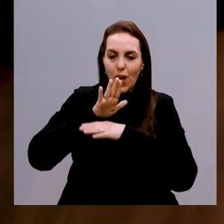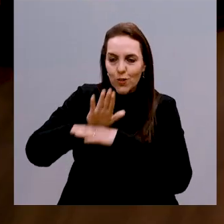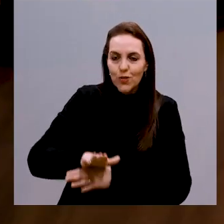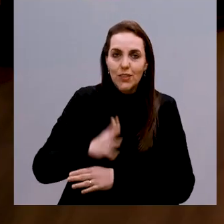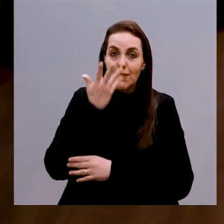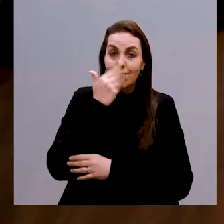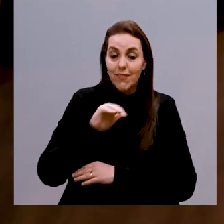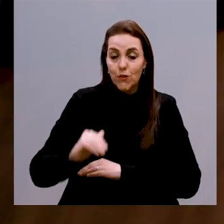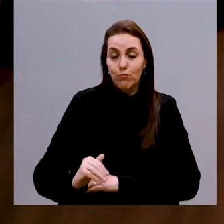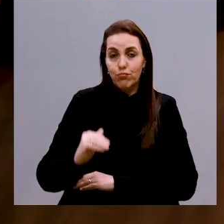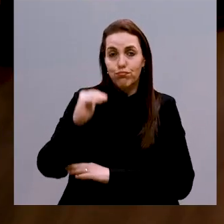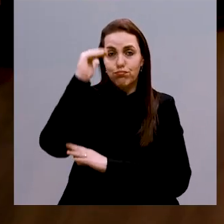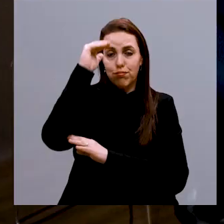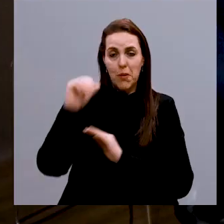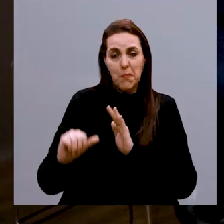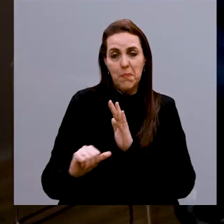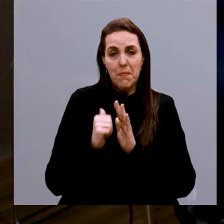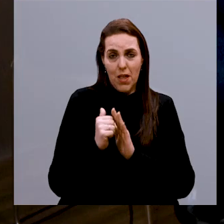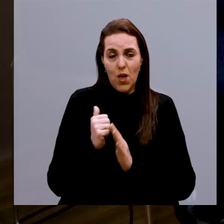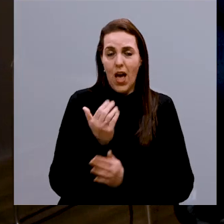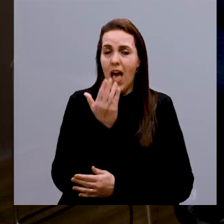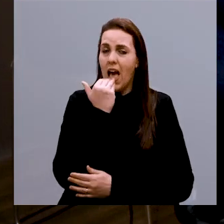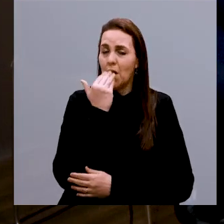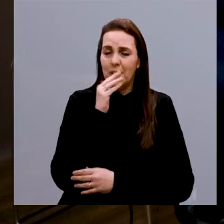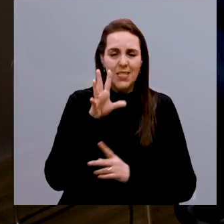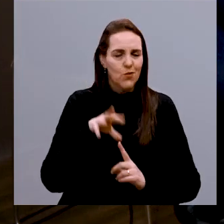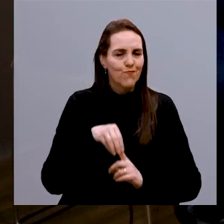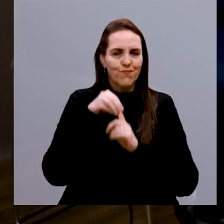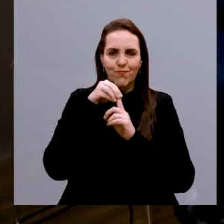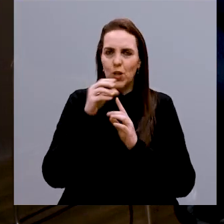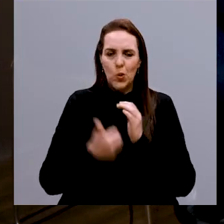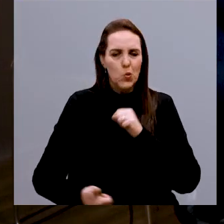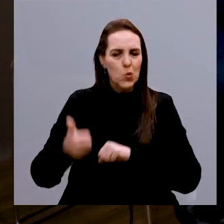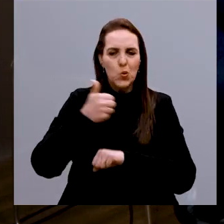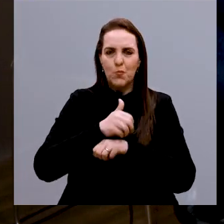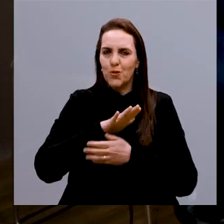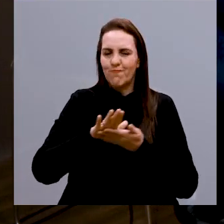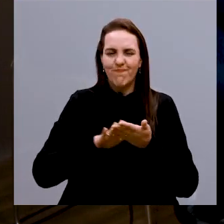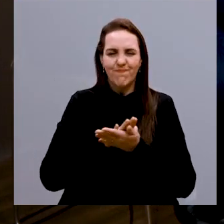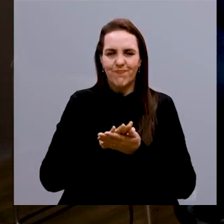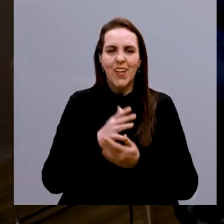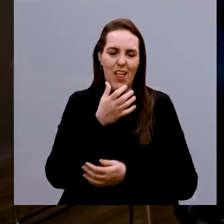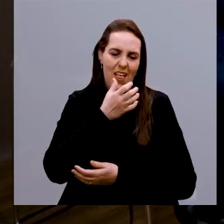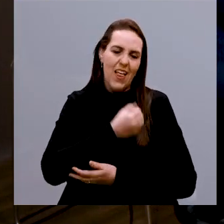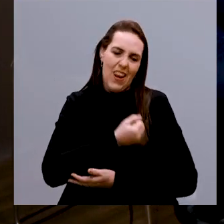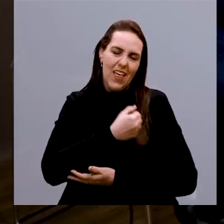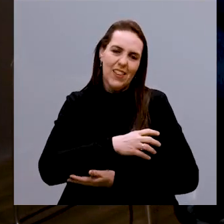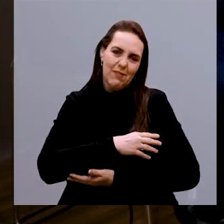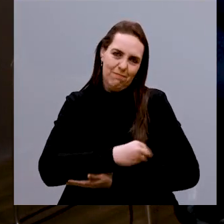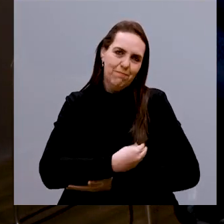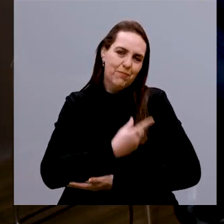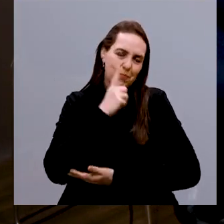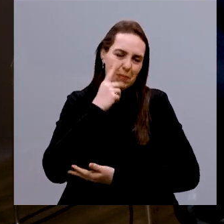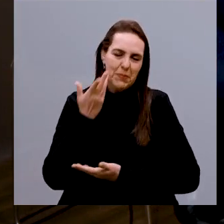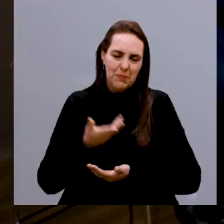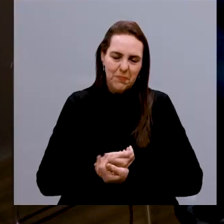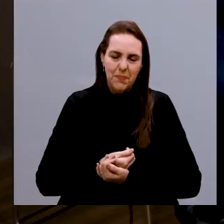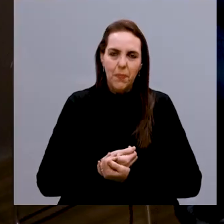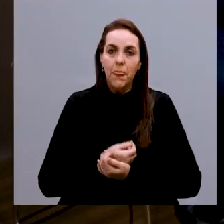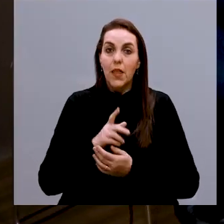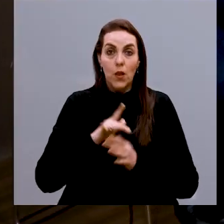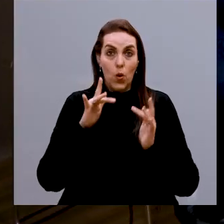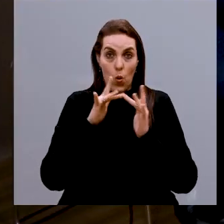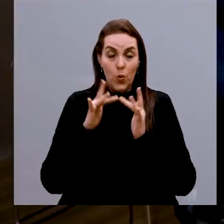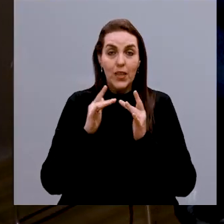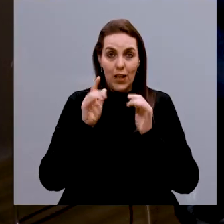pode ajudar crianças a crescerem melhor aí com o nosso alimento ouro, que é insubstituível, que é o leite materno. Bom, eu vou deixar só os